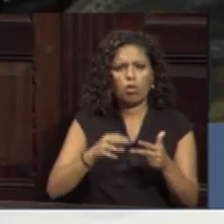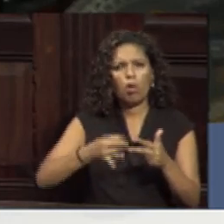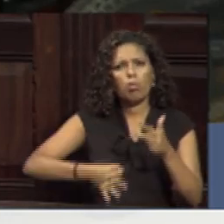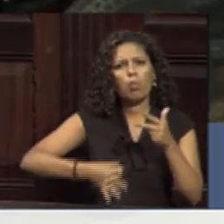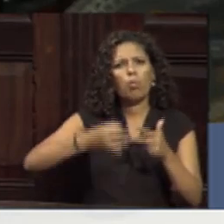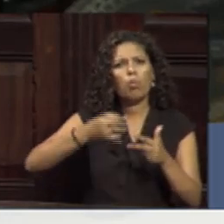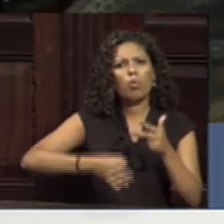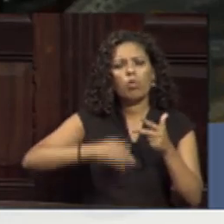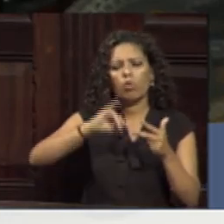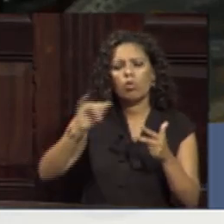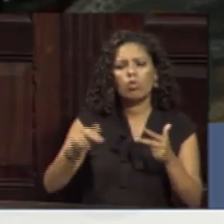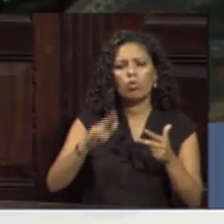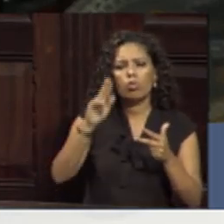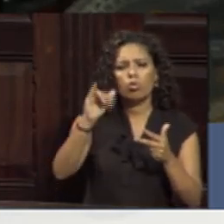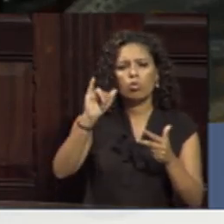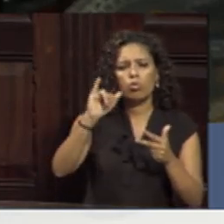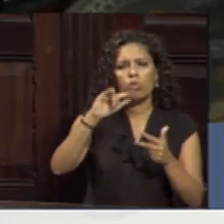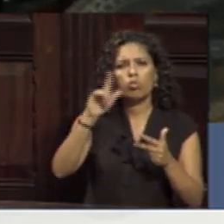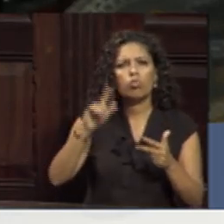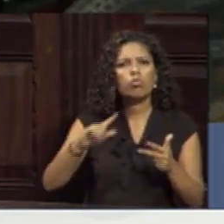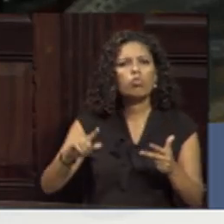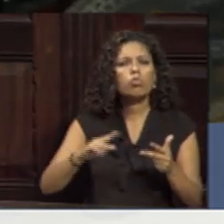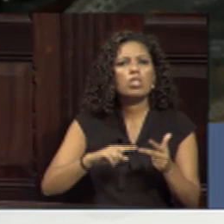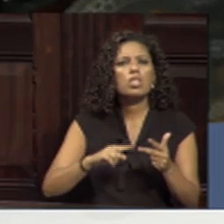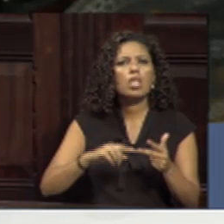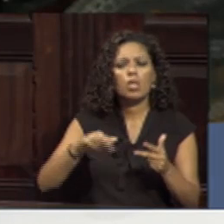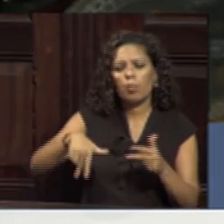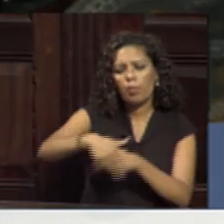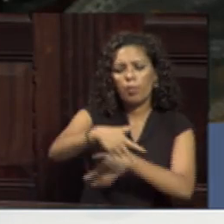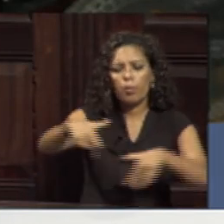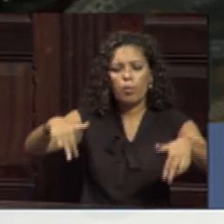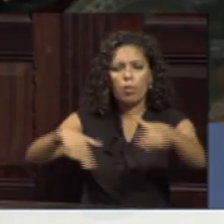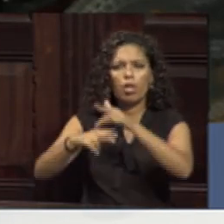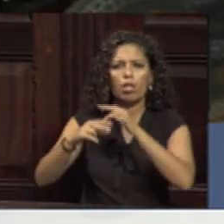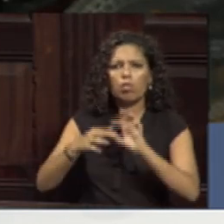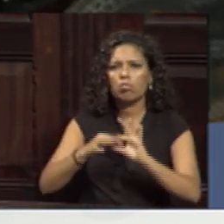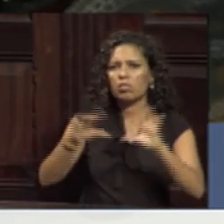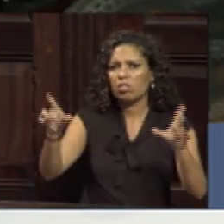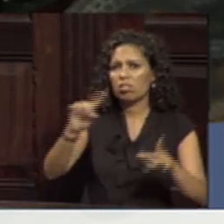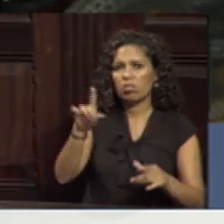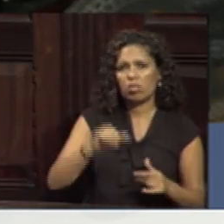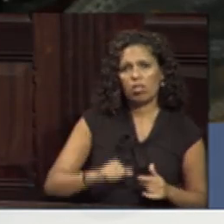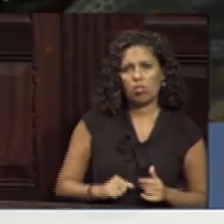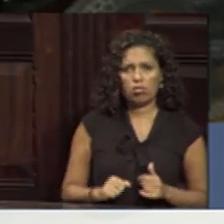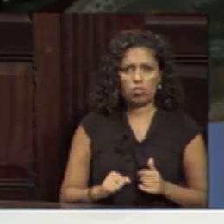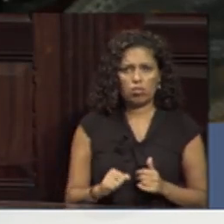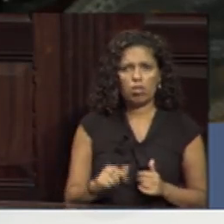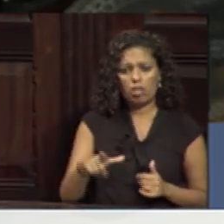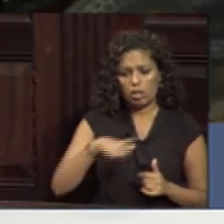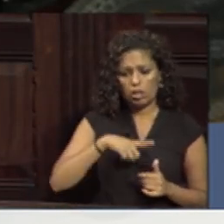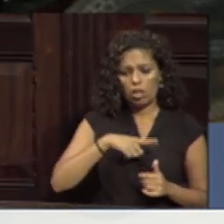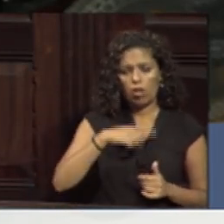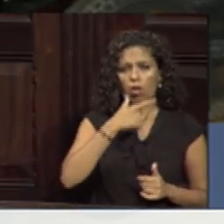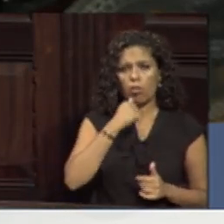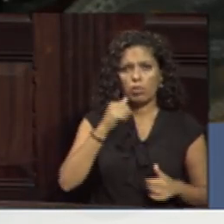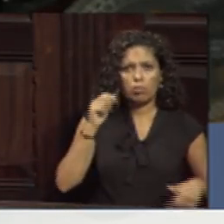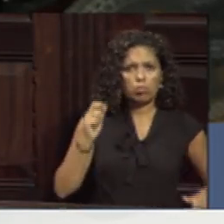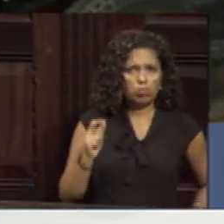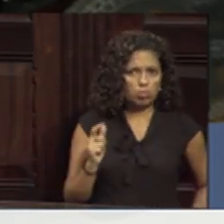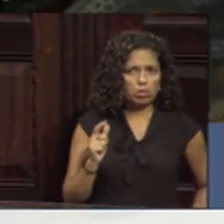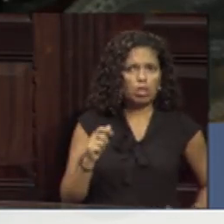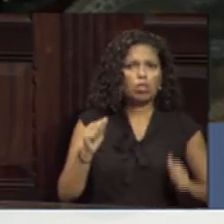falta segurança. Então, está faltando tudo nesse Estado. Mas temos que também deixar de ser hipócritas.